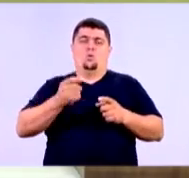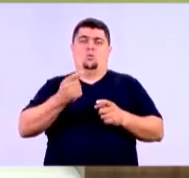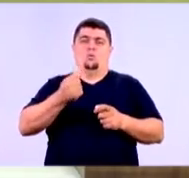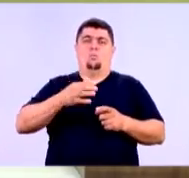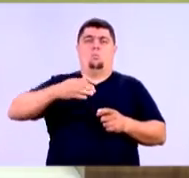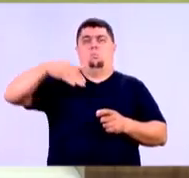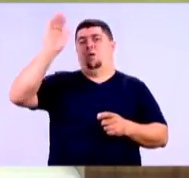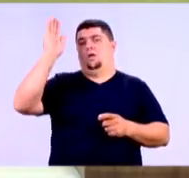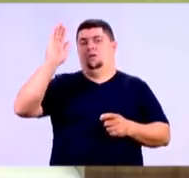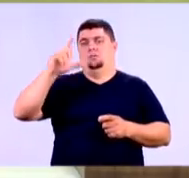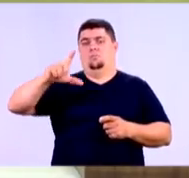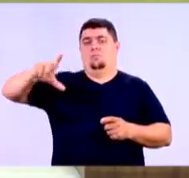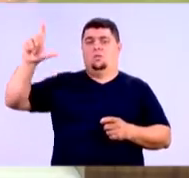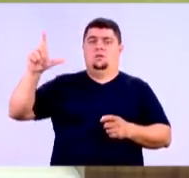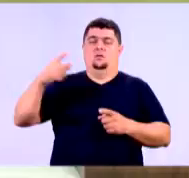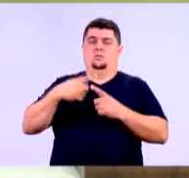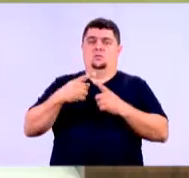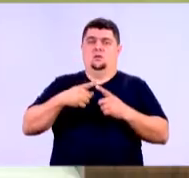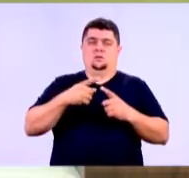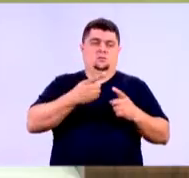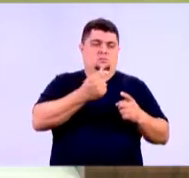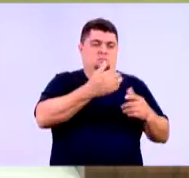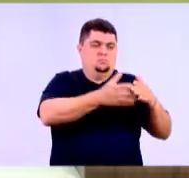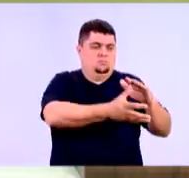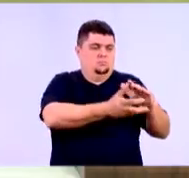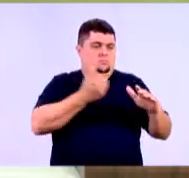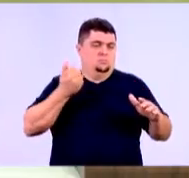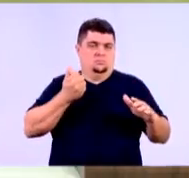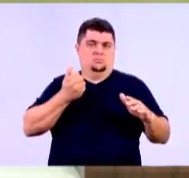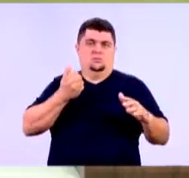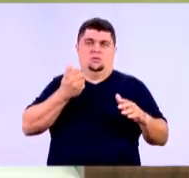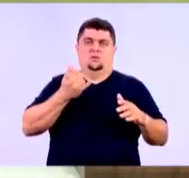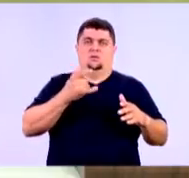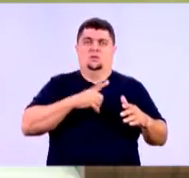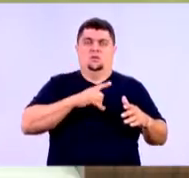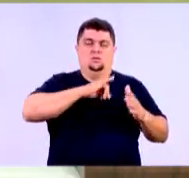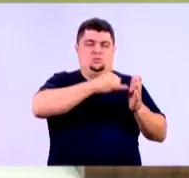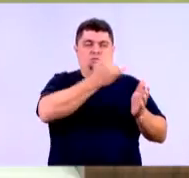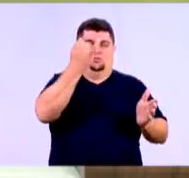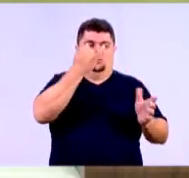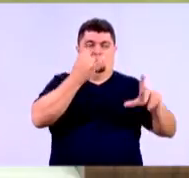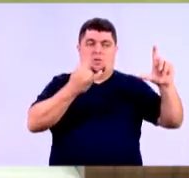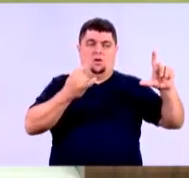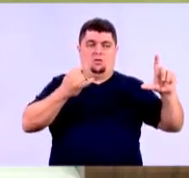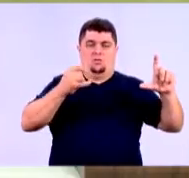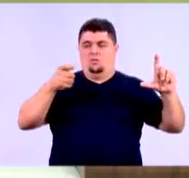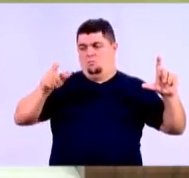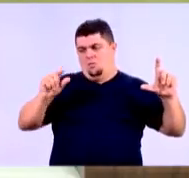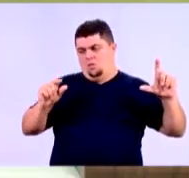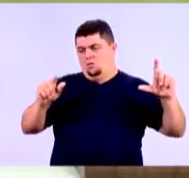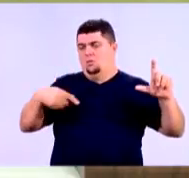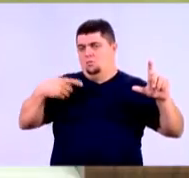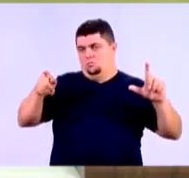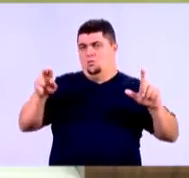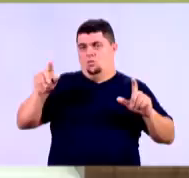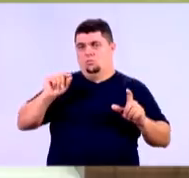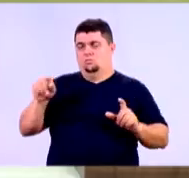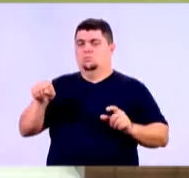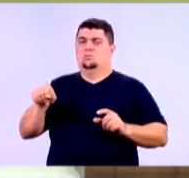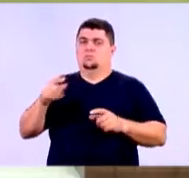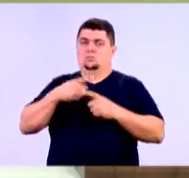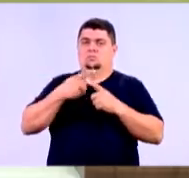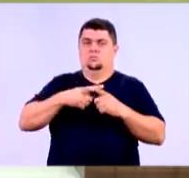você retirar o teu capital próprio de algum investimento, por exemplo, que você esteja recebendo juros maiores do que você vai pagar pelo capital de terceiros.